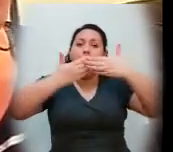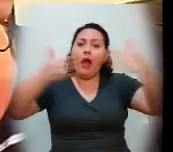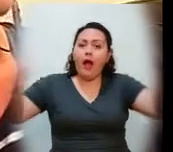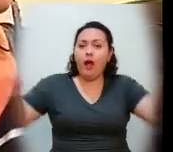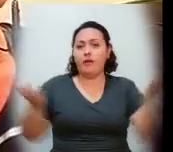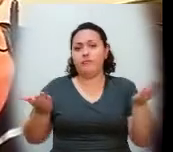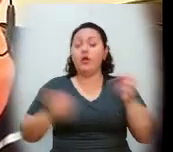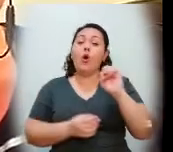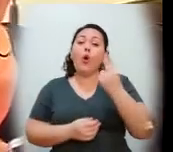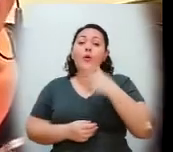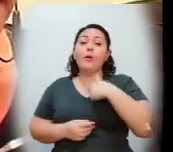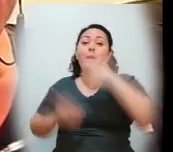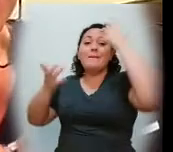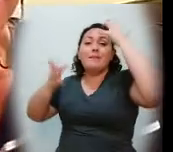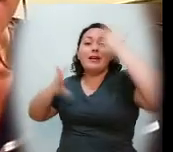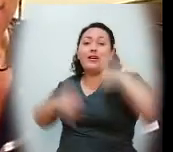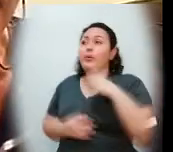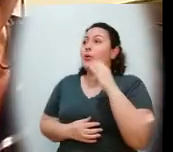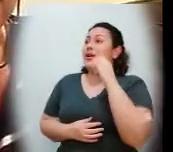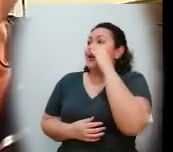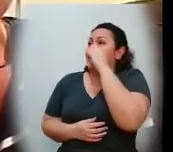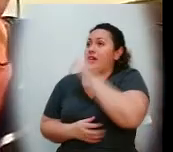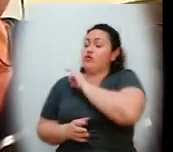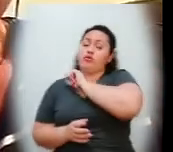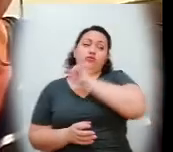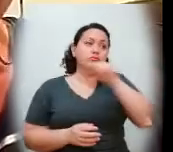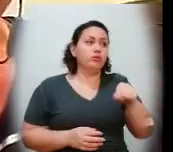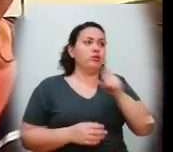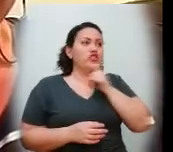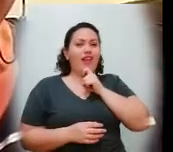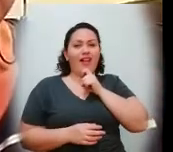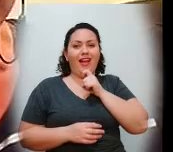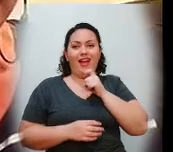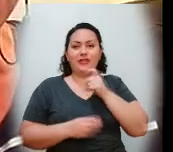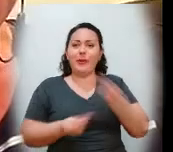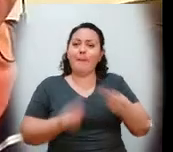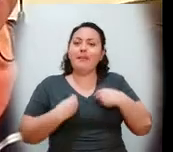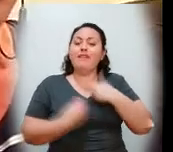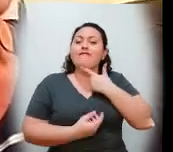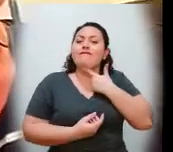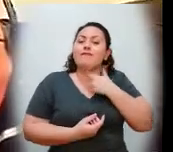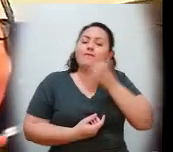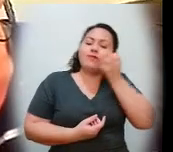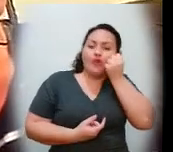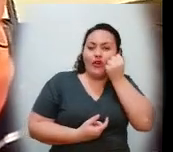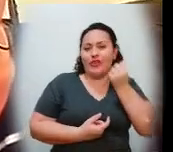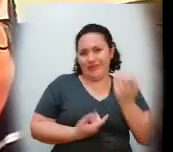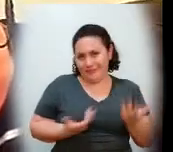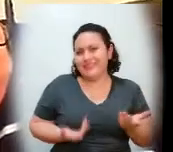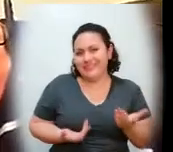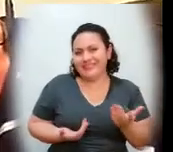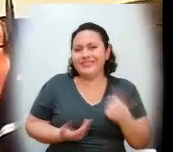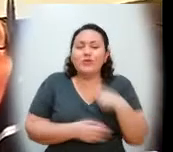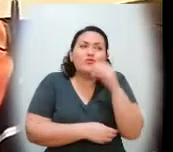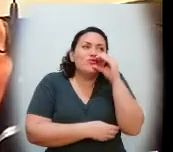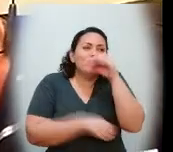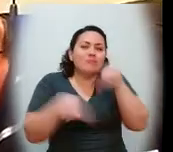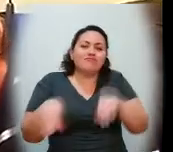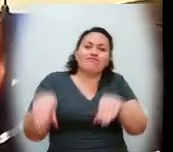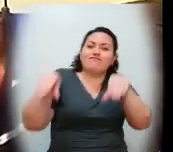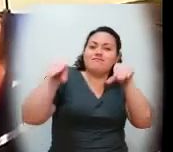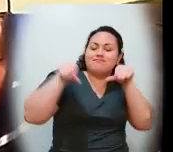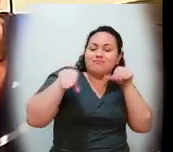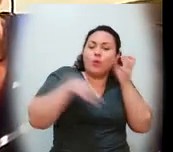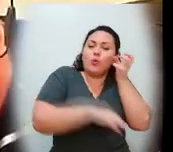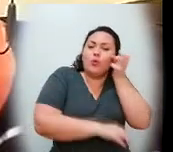janela, pode ser tomando um banho quente, porque daí a gente leva esse choque, né, do quente pro frio, e aí eu vou deitar, eu vou ficar